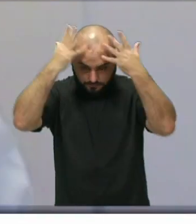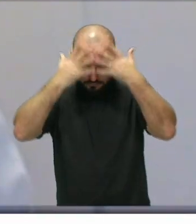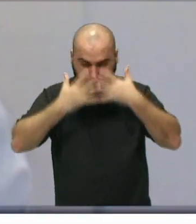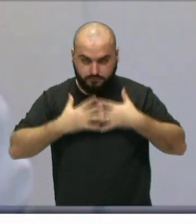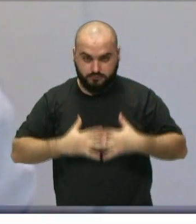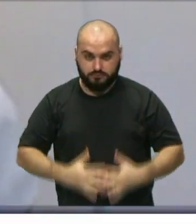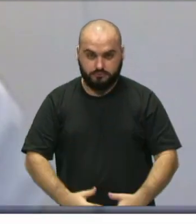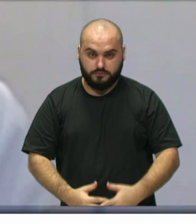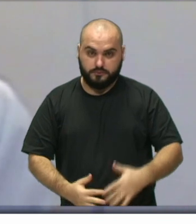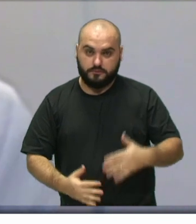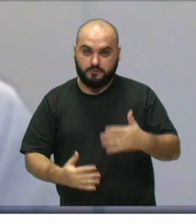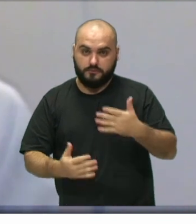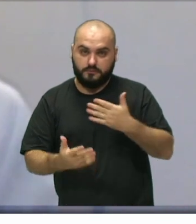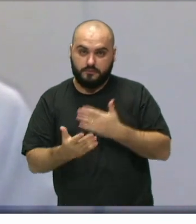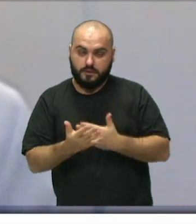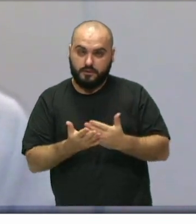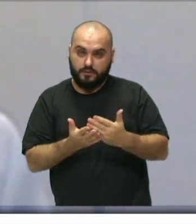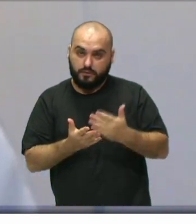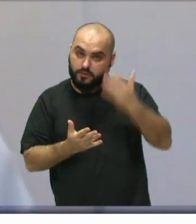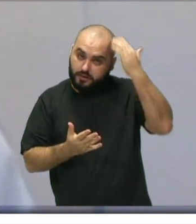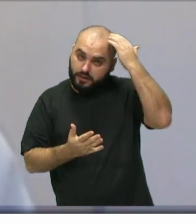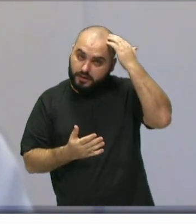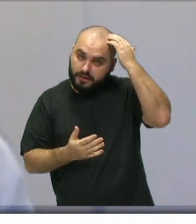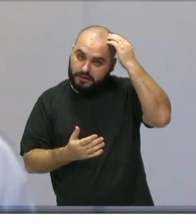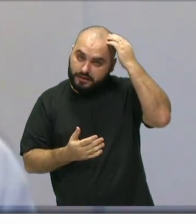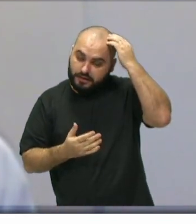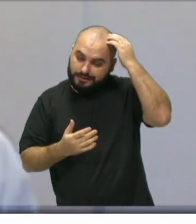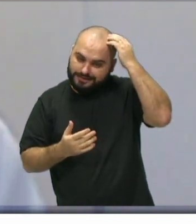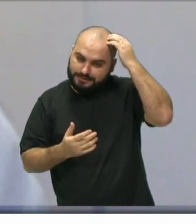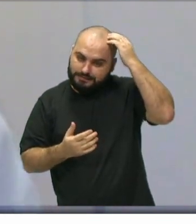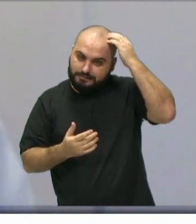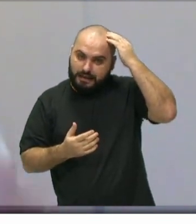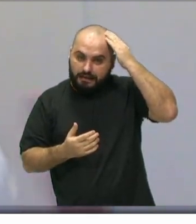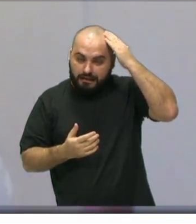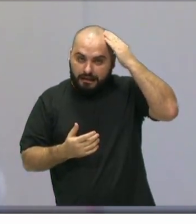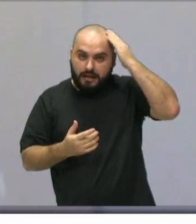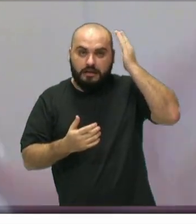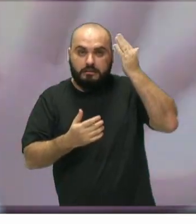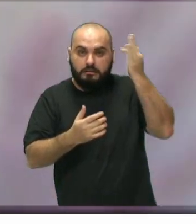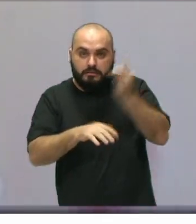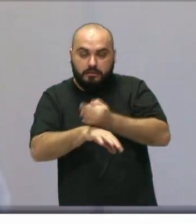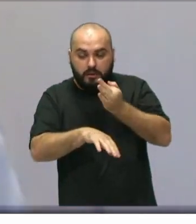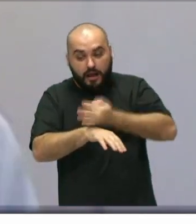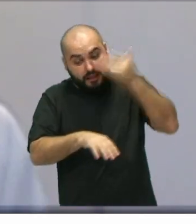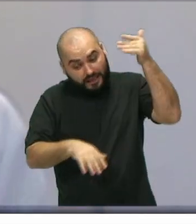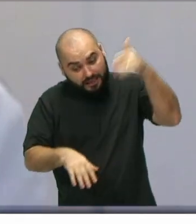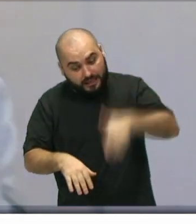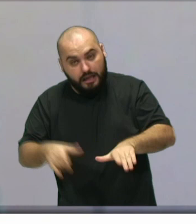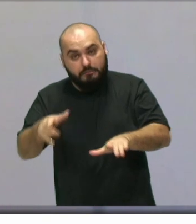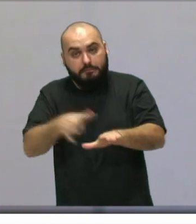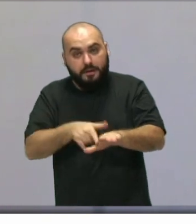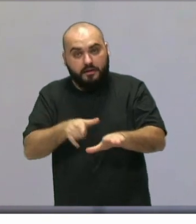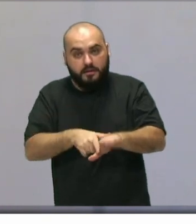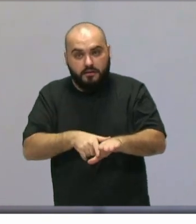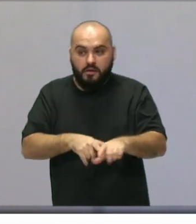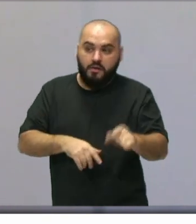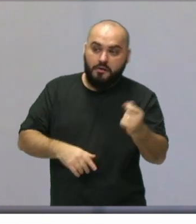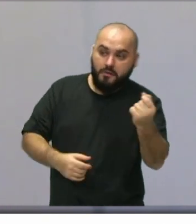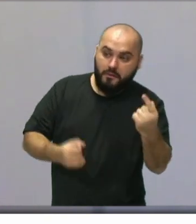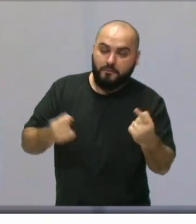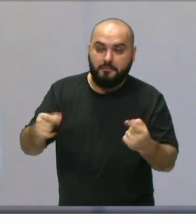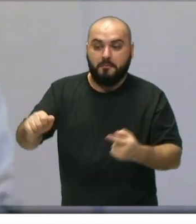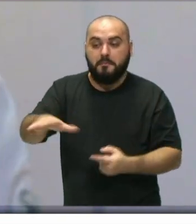dói do couro cabeludo ao dedão do pé, algumas áreas com mais dor, outras áreas com menos